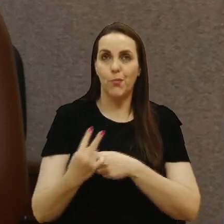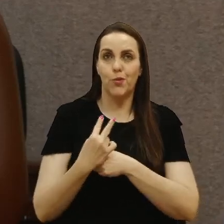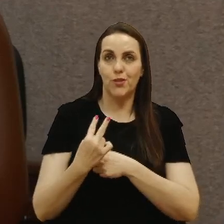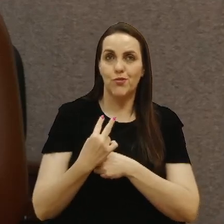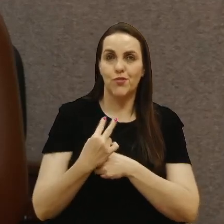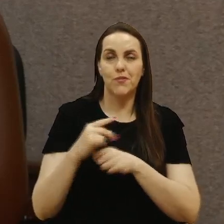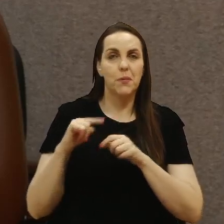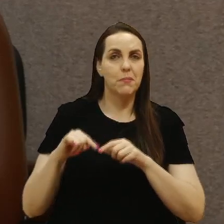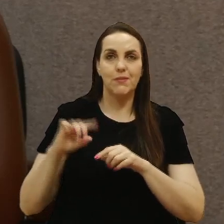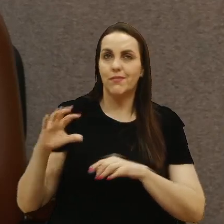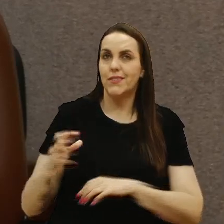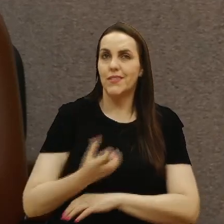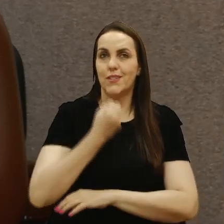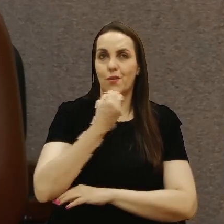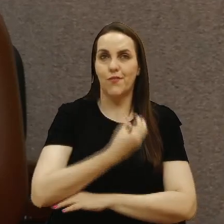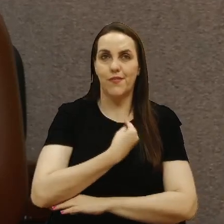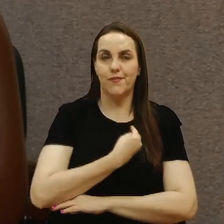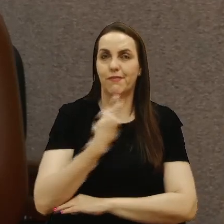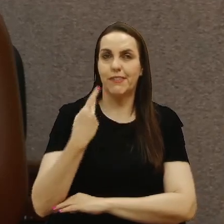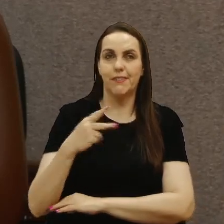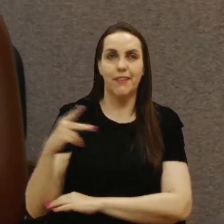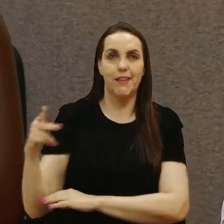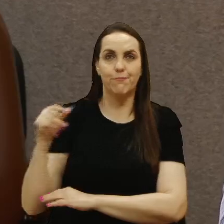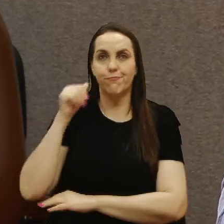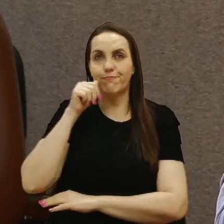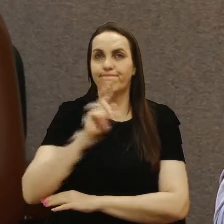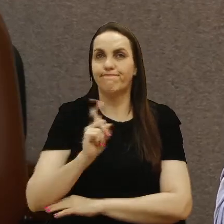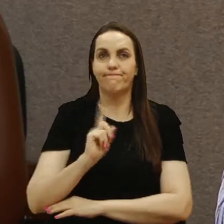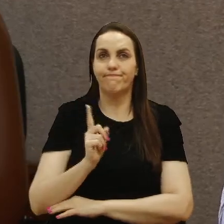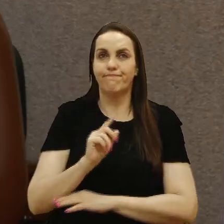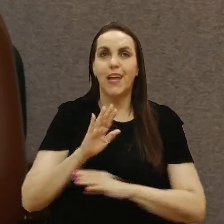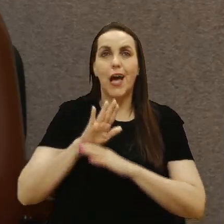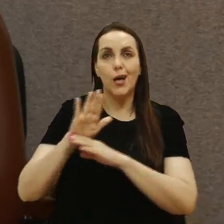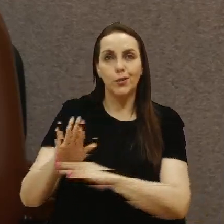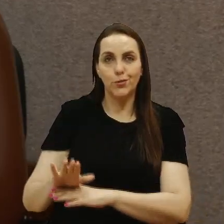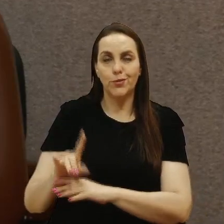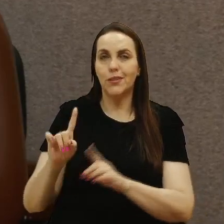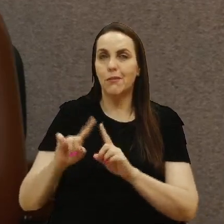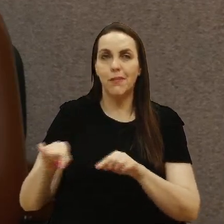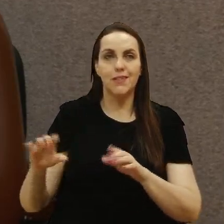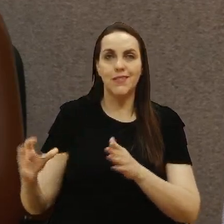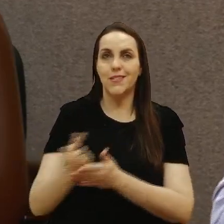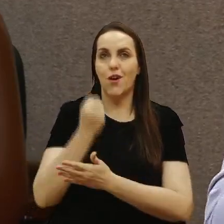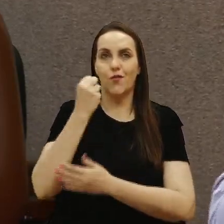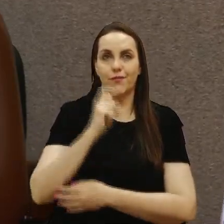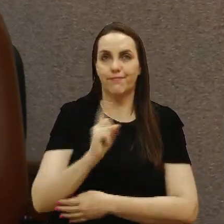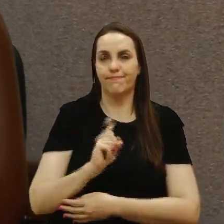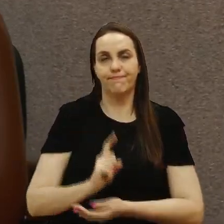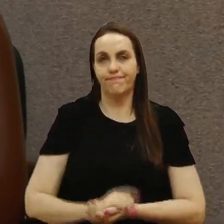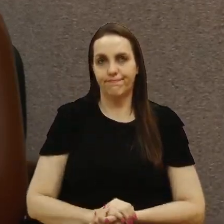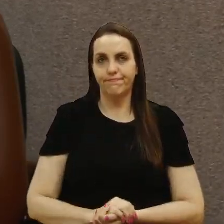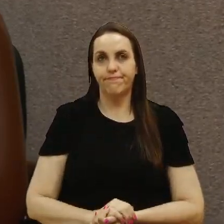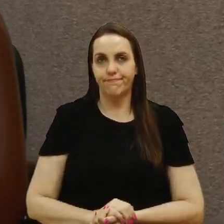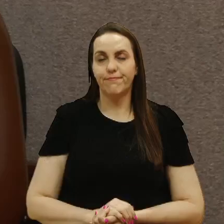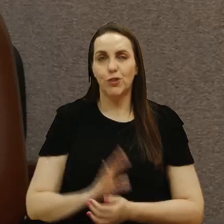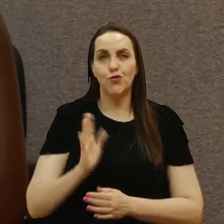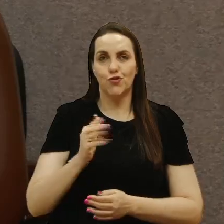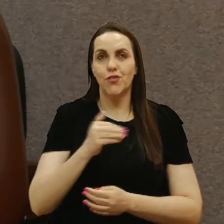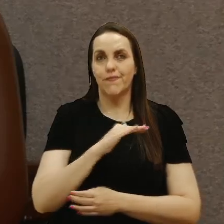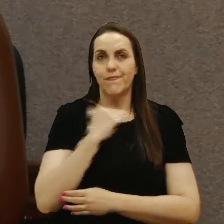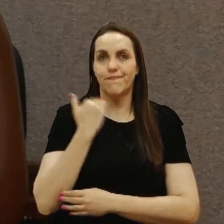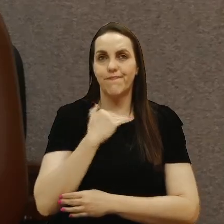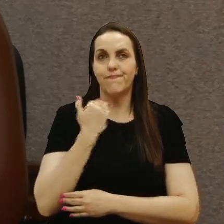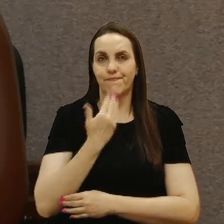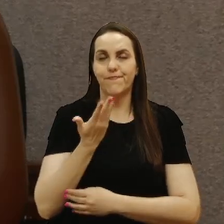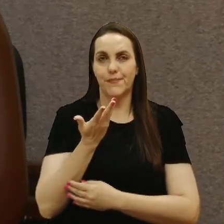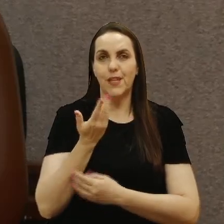não salva a vida, infelizmente. Ela ajuda, mas não salva. A gente perdemos algumas companheiras, doutor Cláudio, o